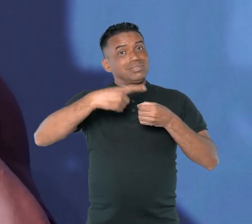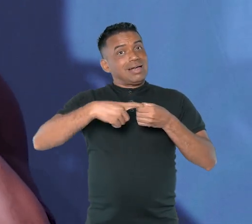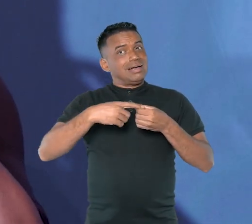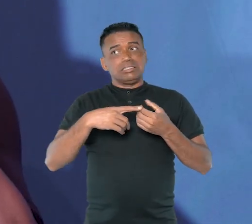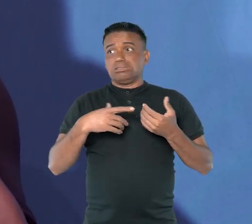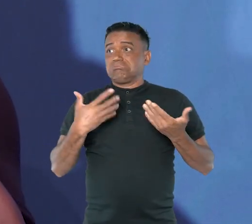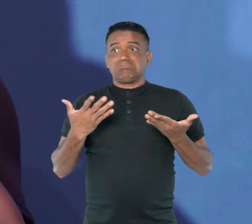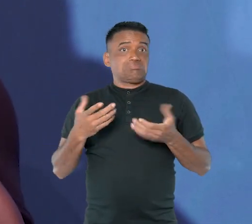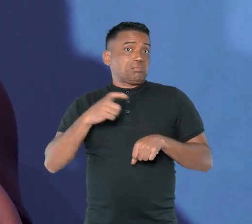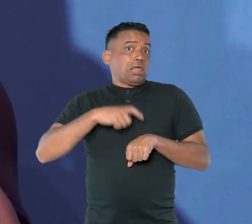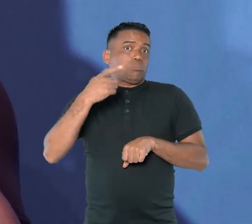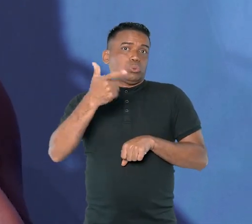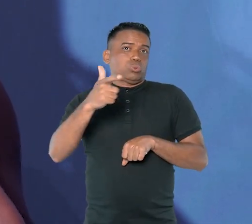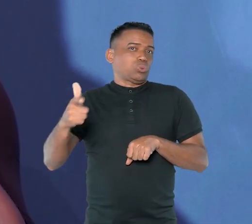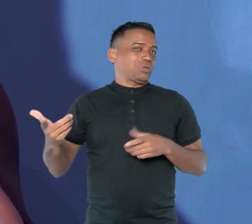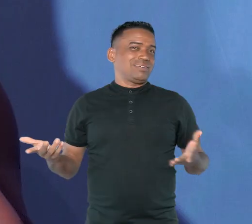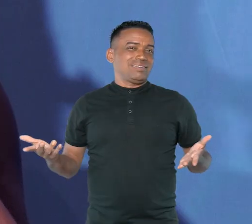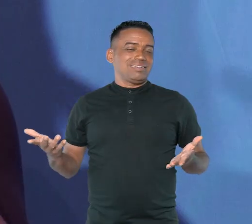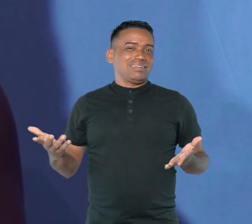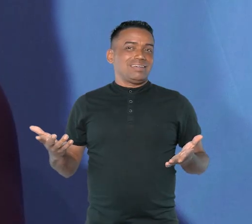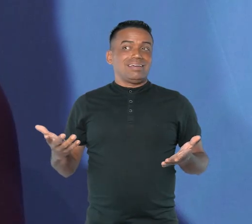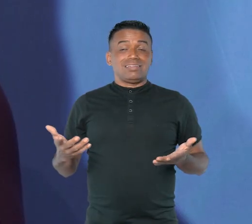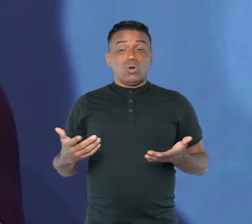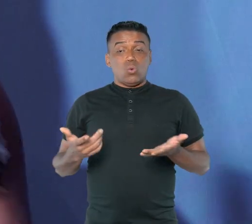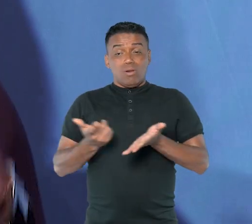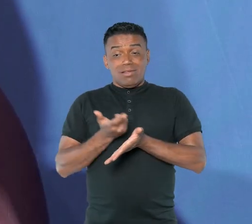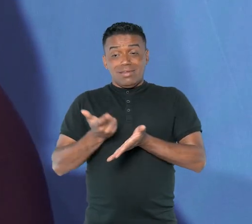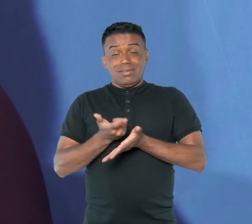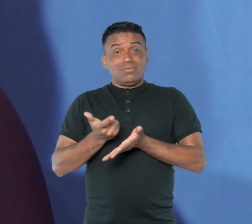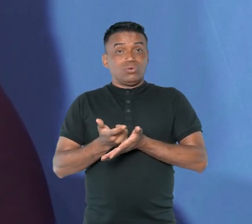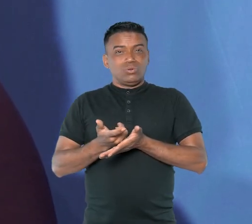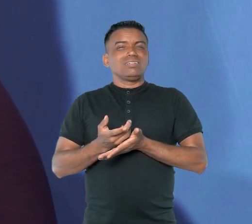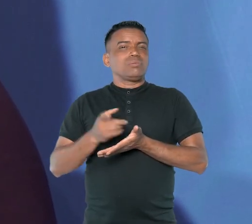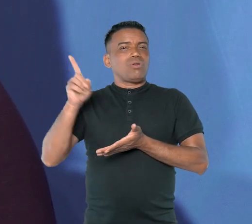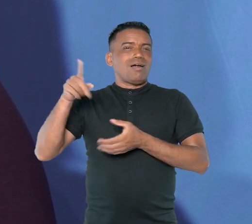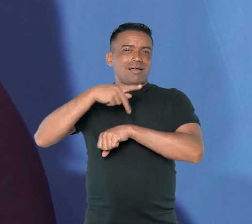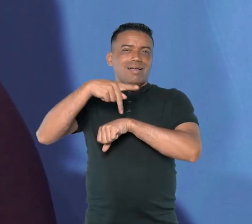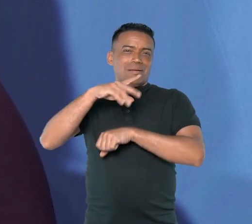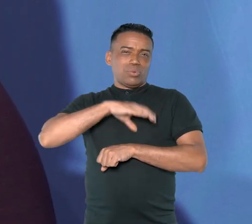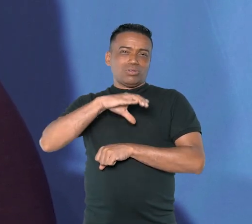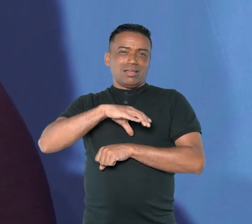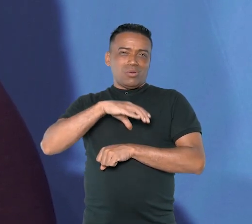né? Eu me dei conta disso falando sobre o livro e em Óbidos também.